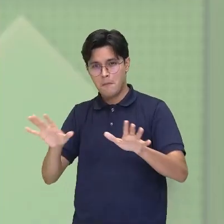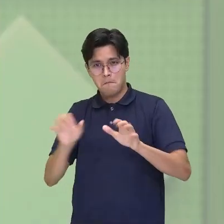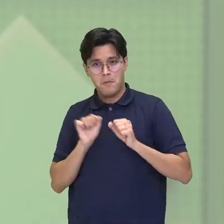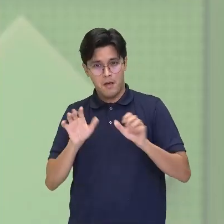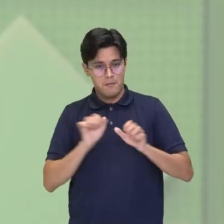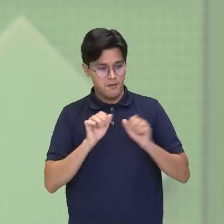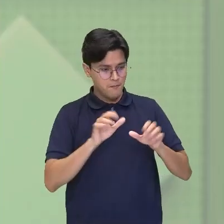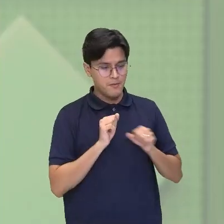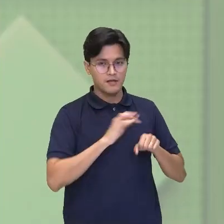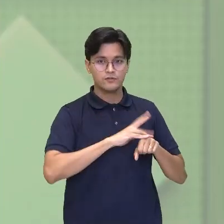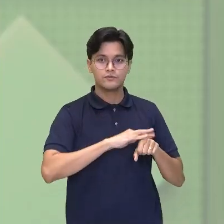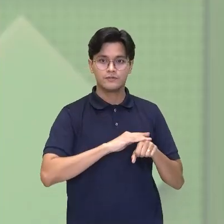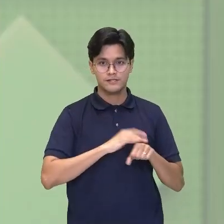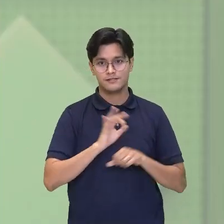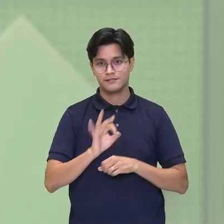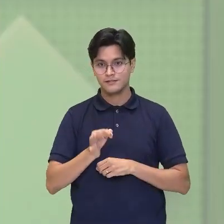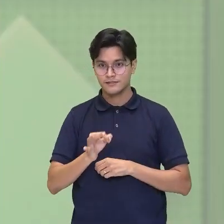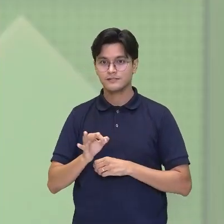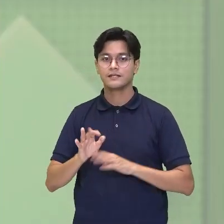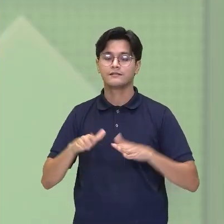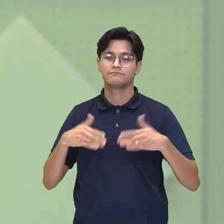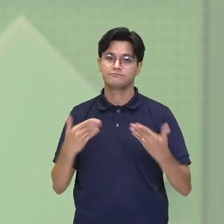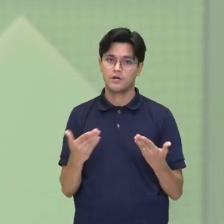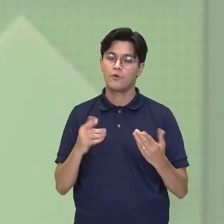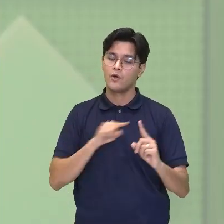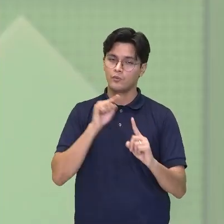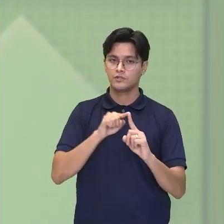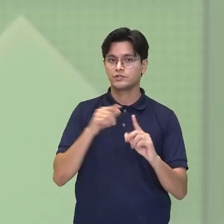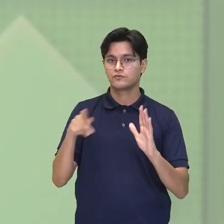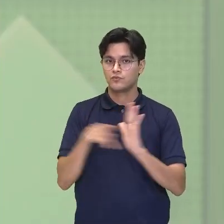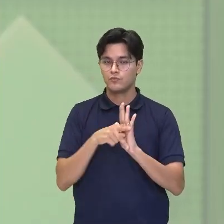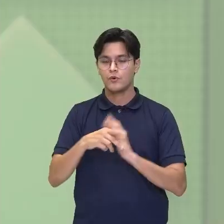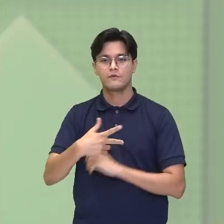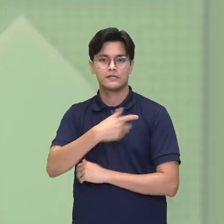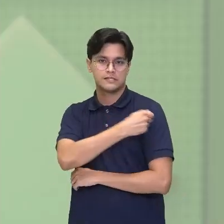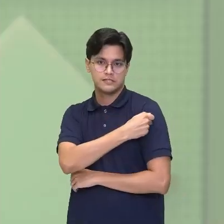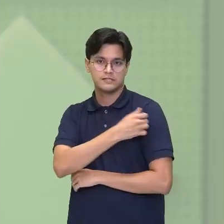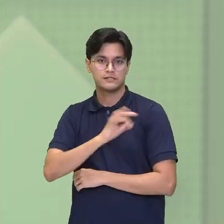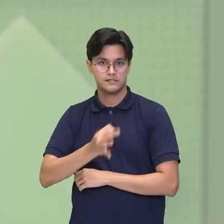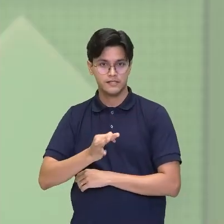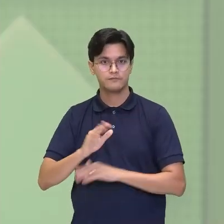que doenças sejam veiculadas, sejam transmitidas, certo?